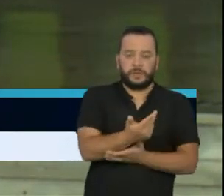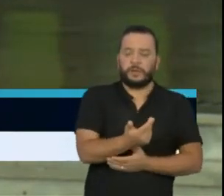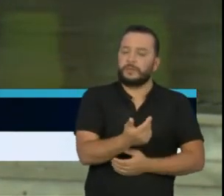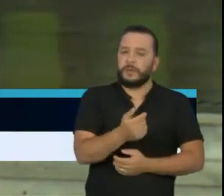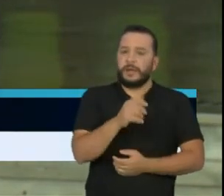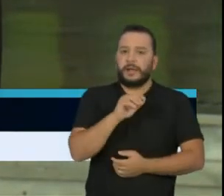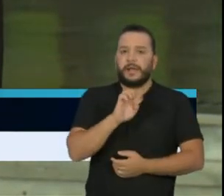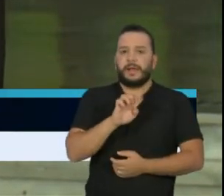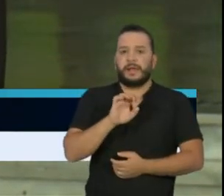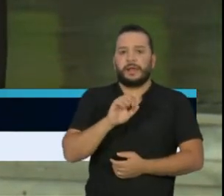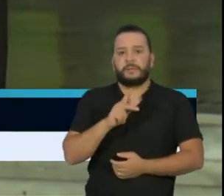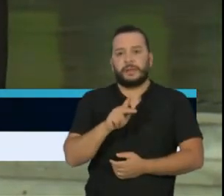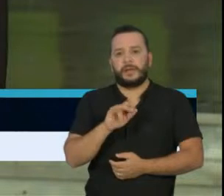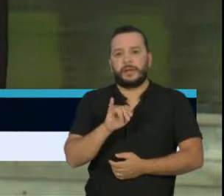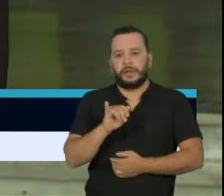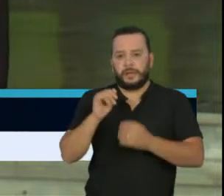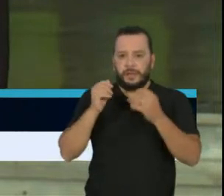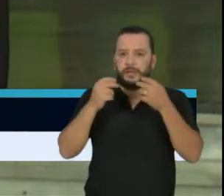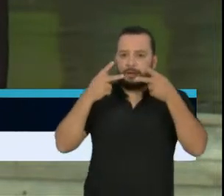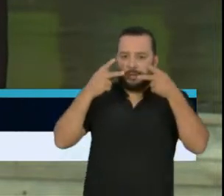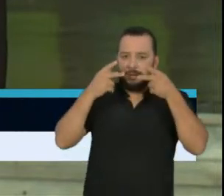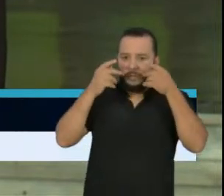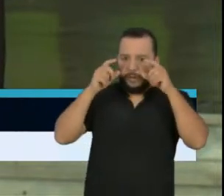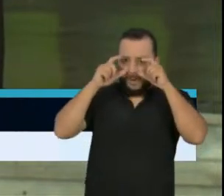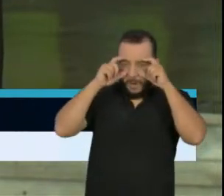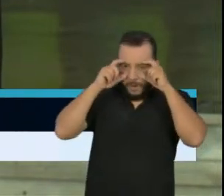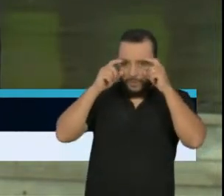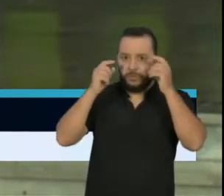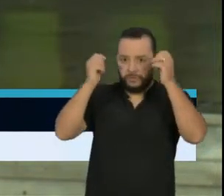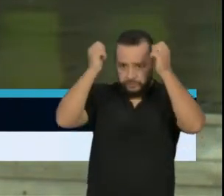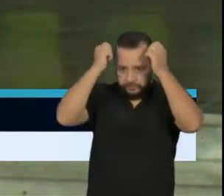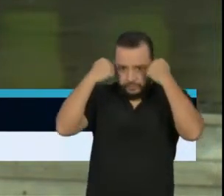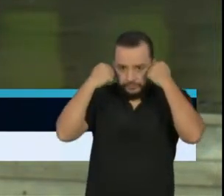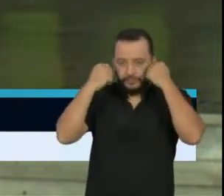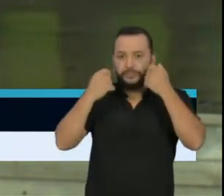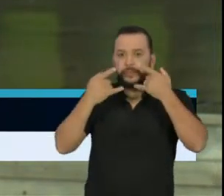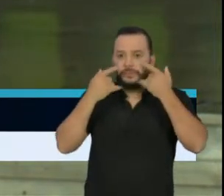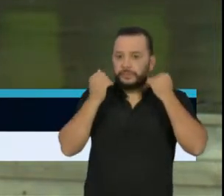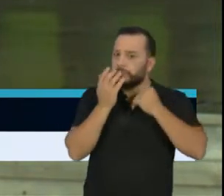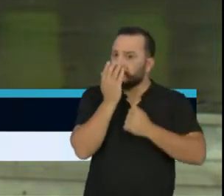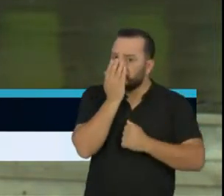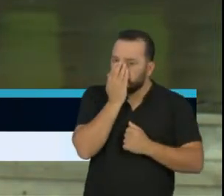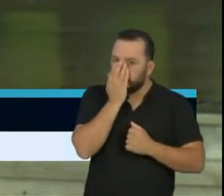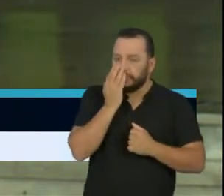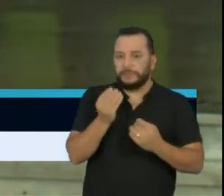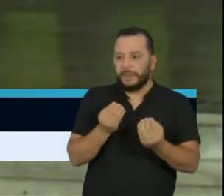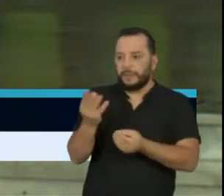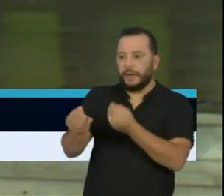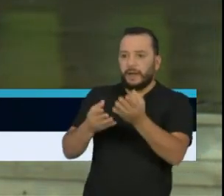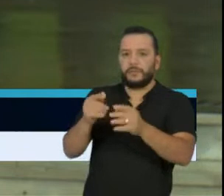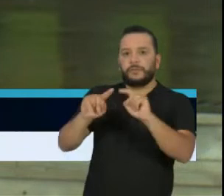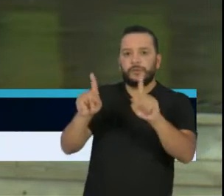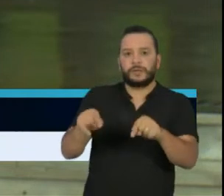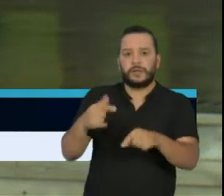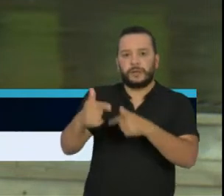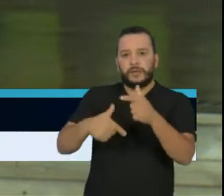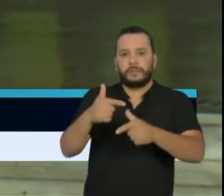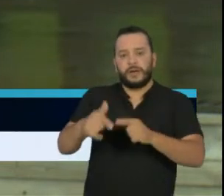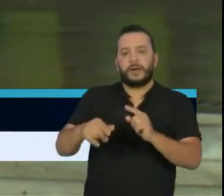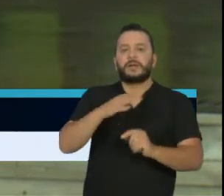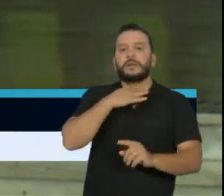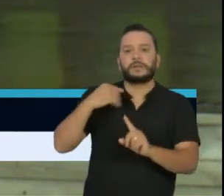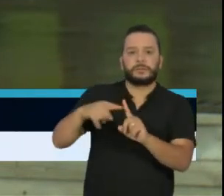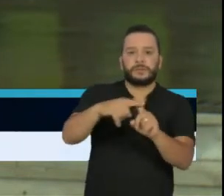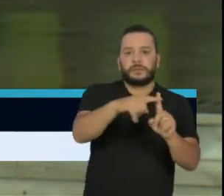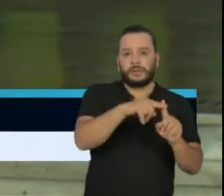cemitérios municipais. Já adquirimos 15 mil sacos reforçados para o deslocamento de corpos na